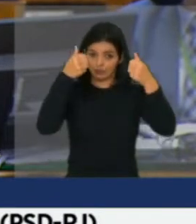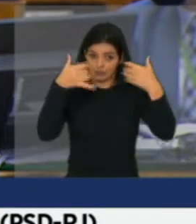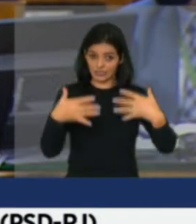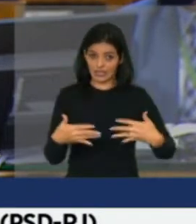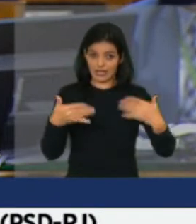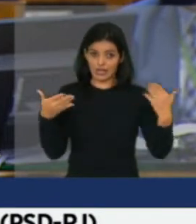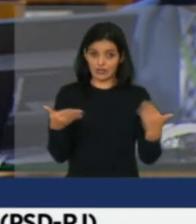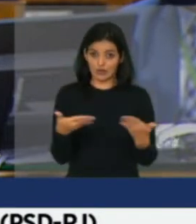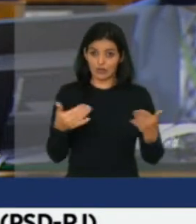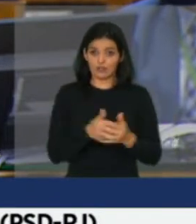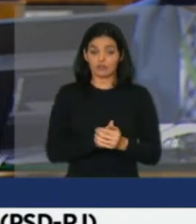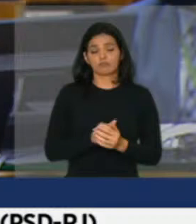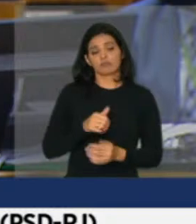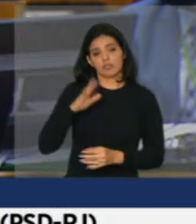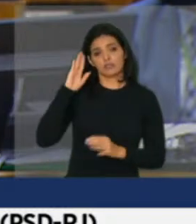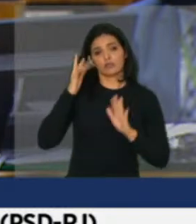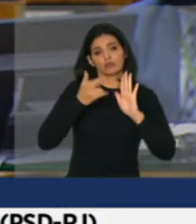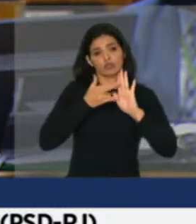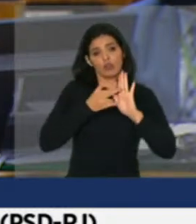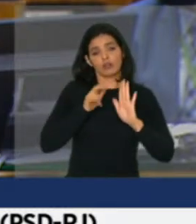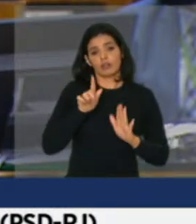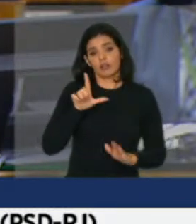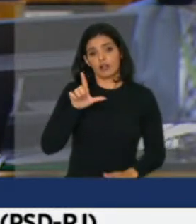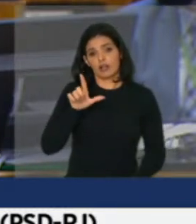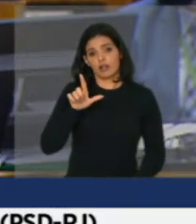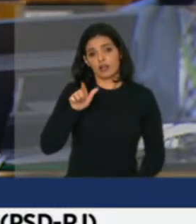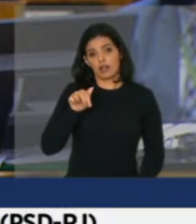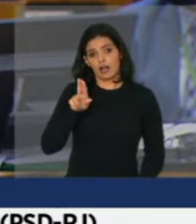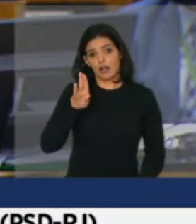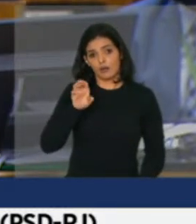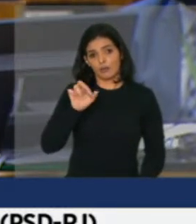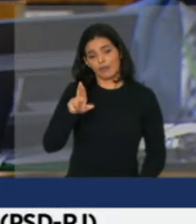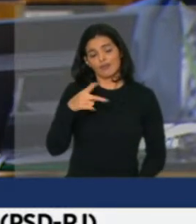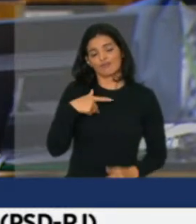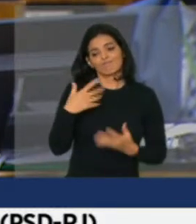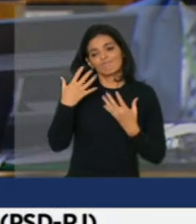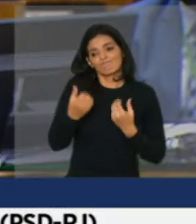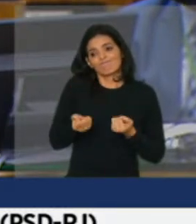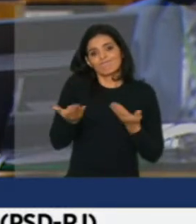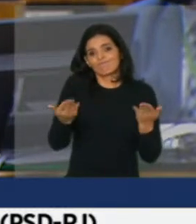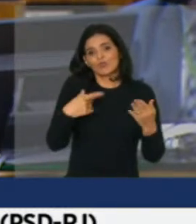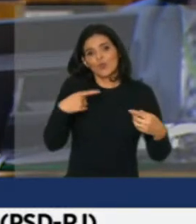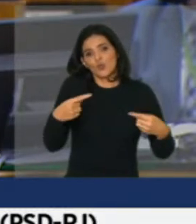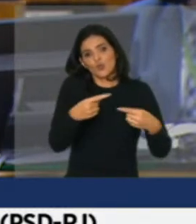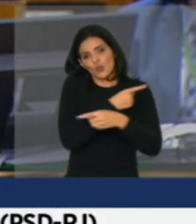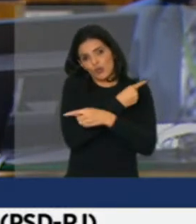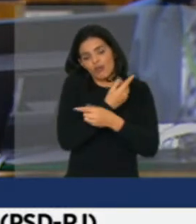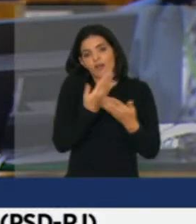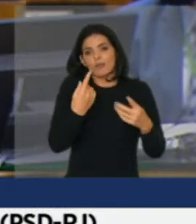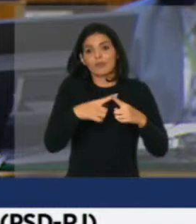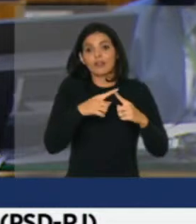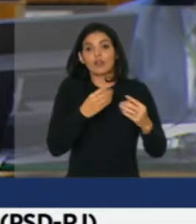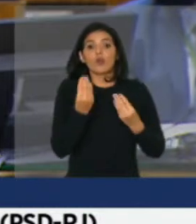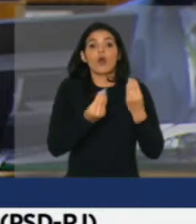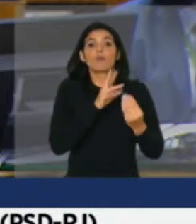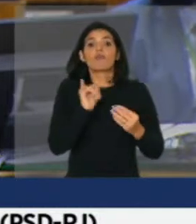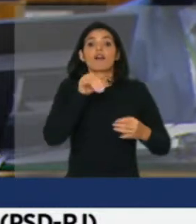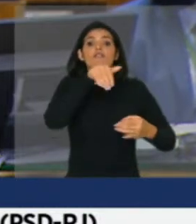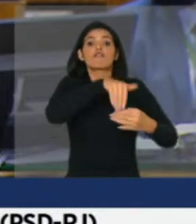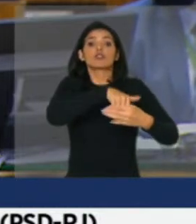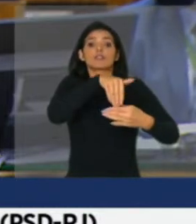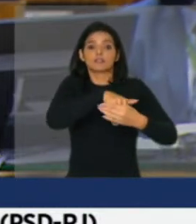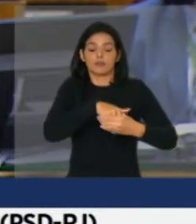de indeferir a questão de ordem que foi feita em tese do deputado Glauber, sobre o processo de votação.